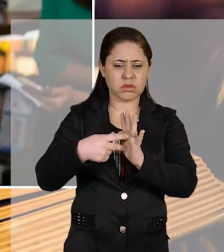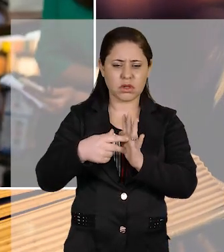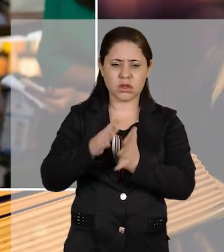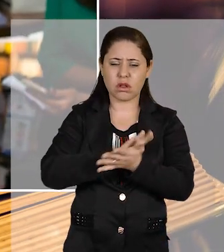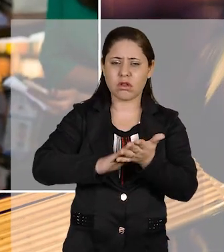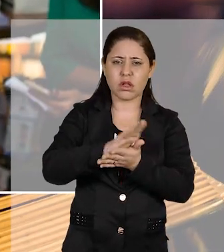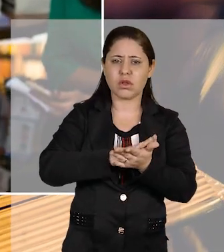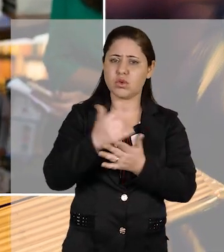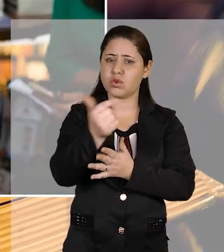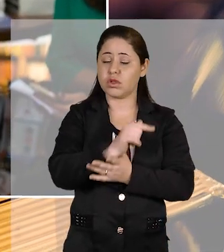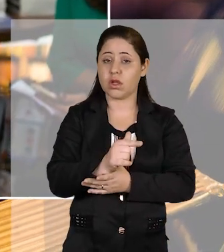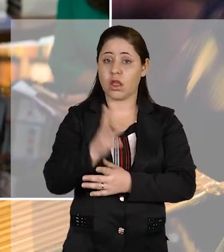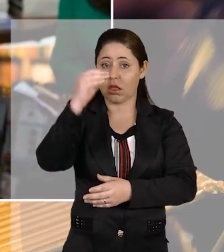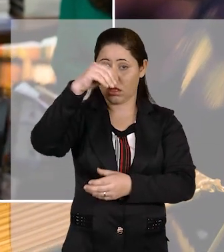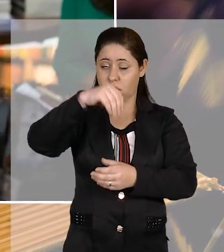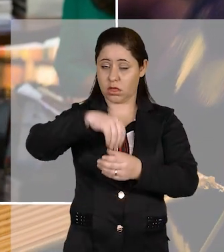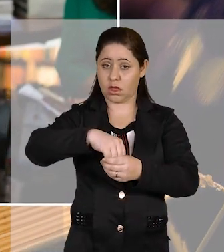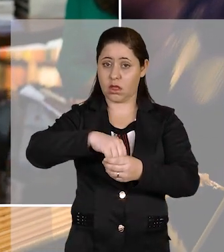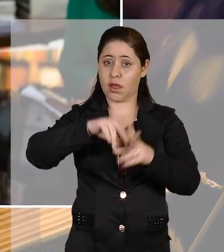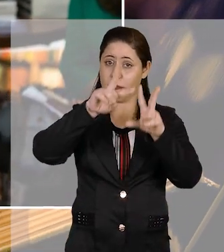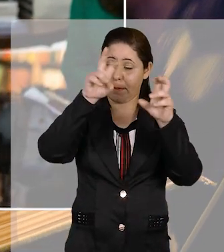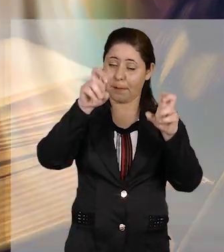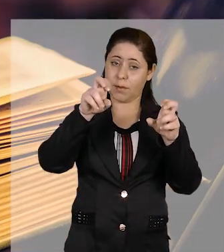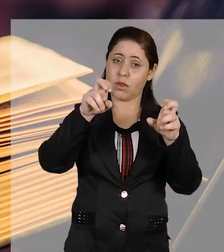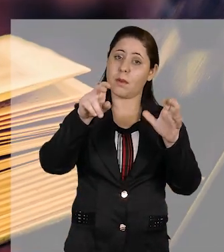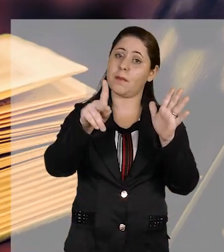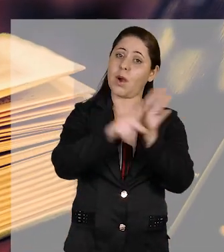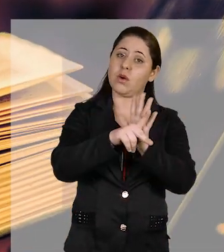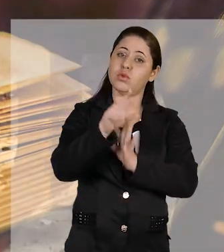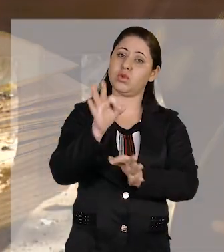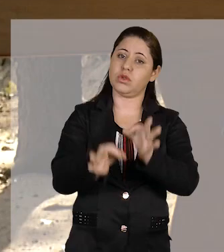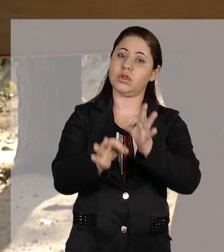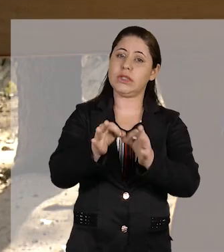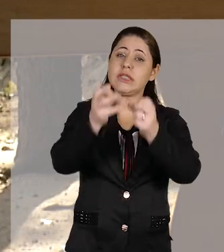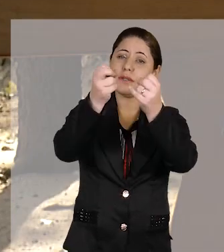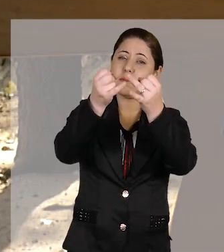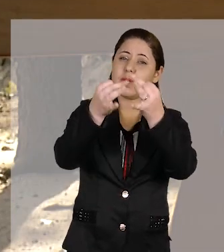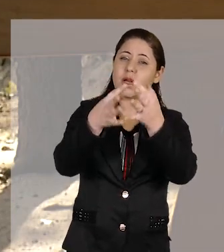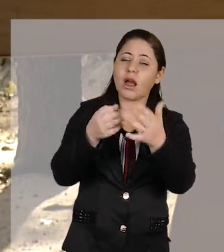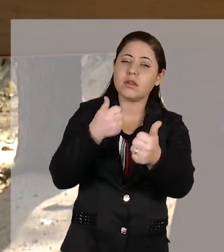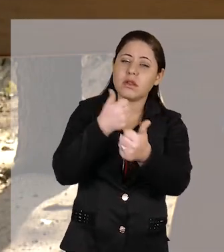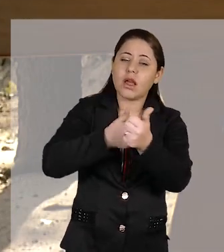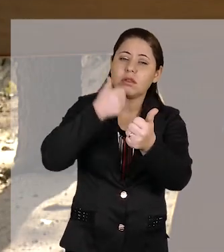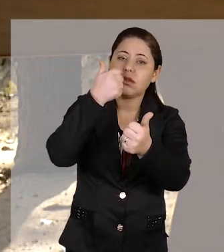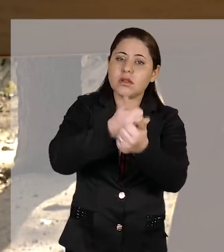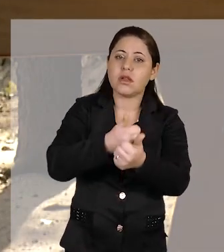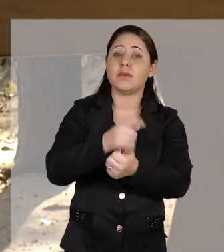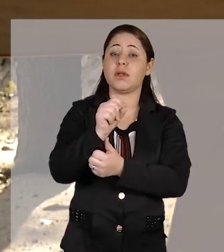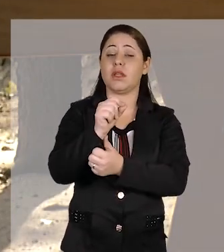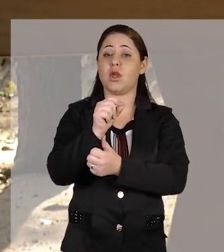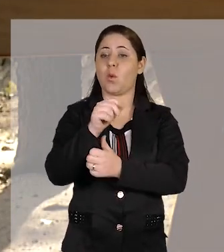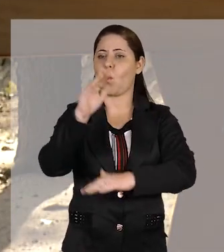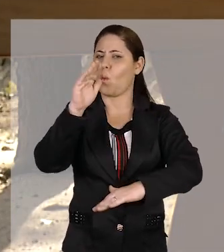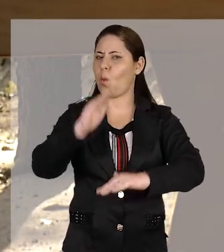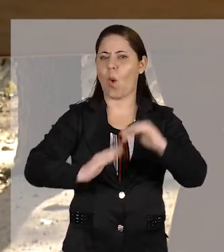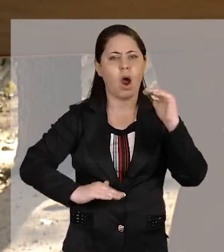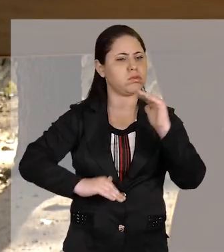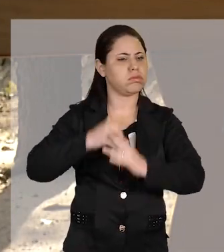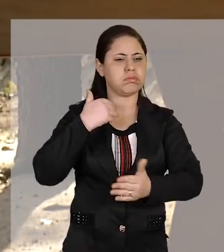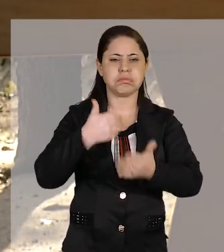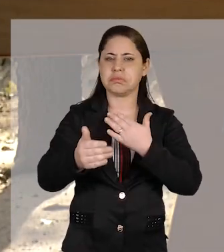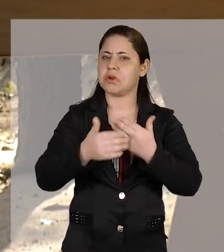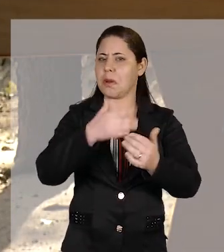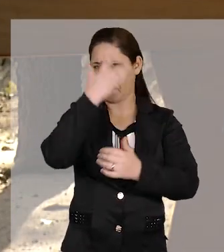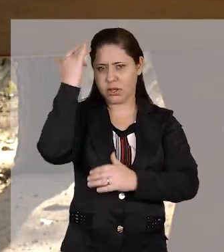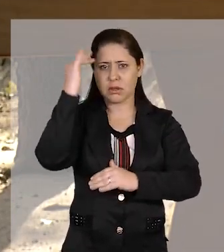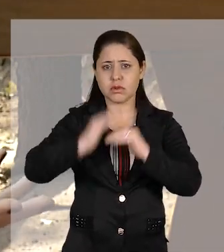termos jurídicos que existem dentro do livro, eu busquei explicar o que significa, para que qualquer profissional de